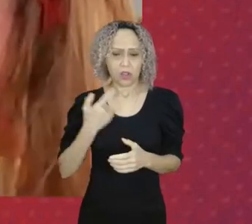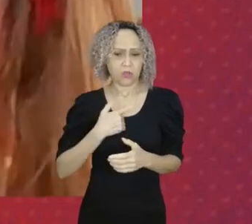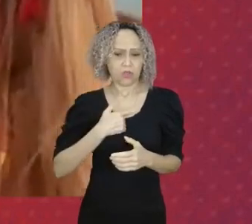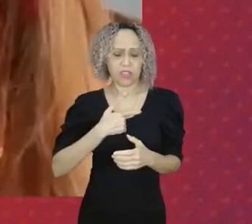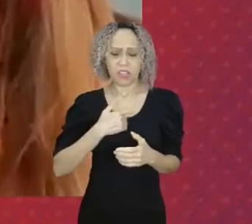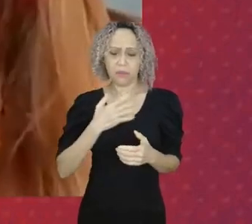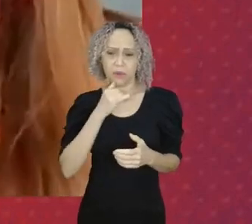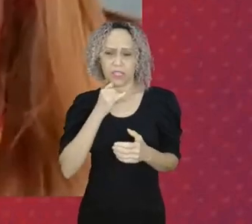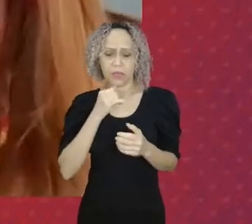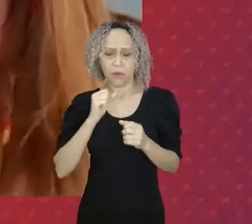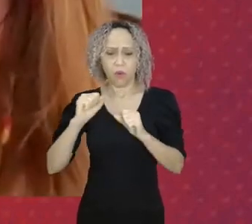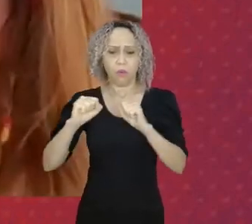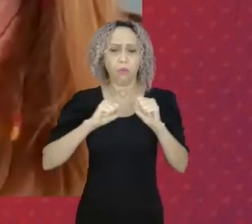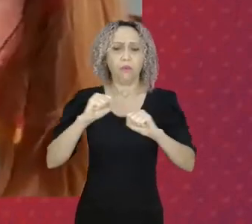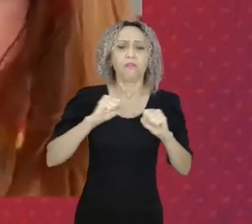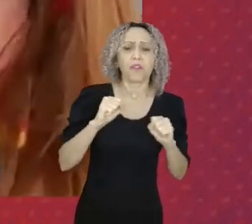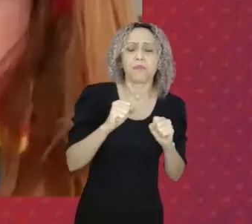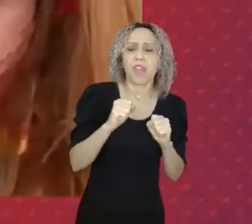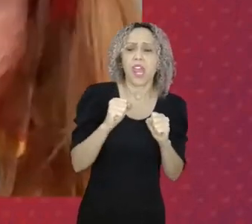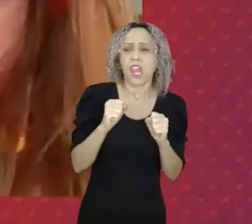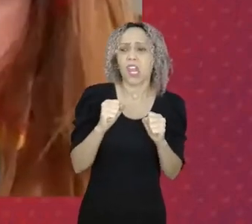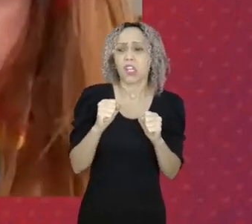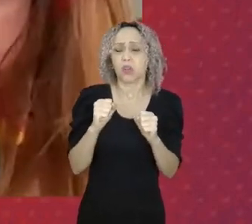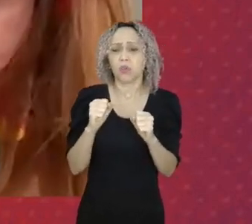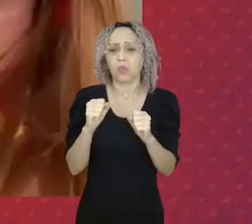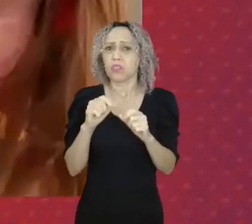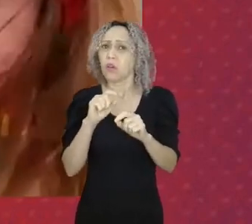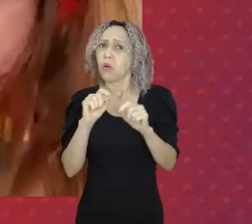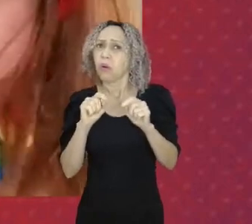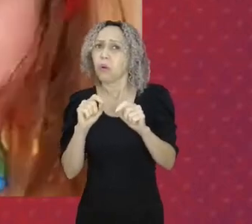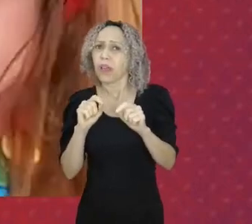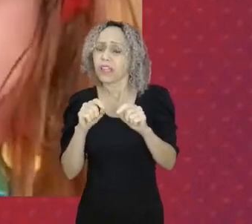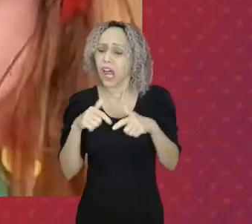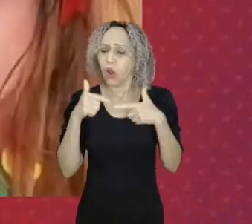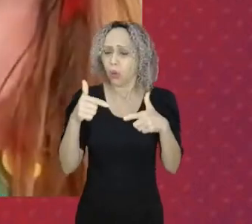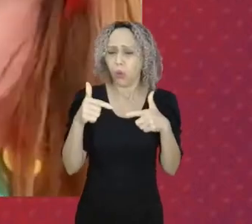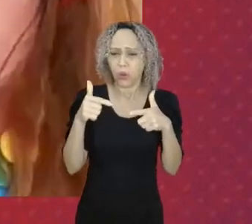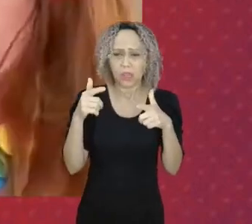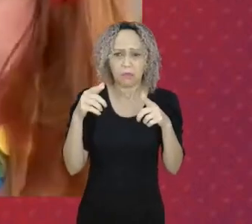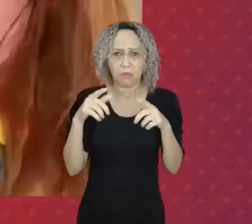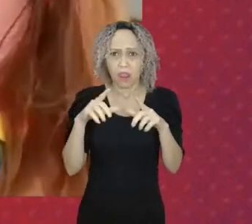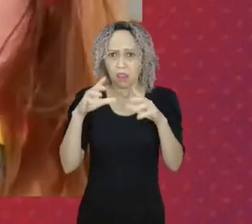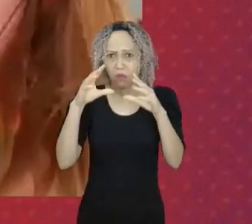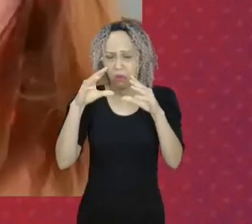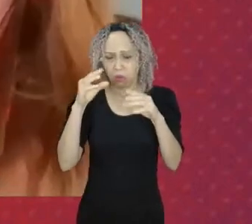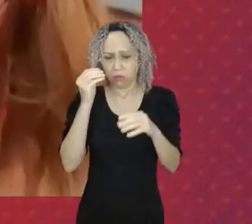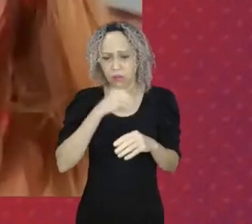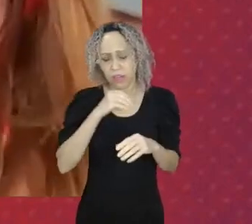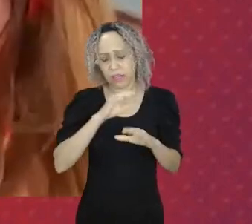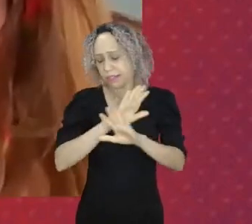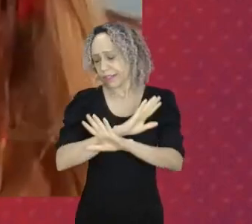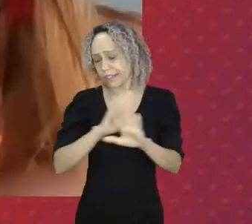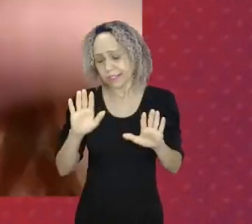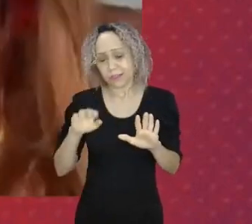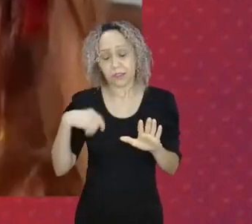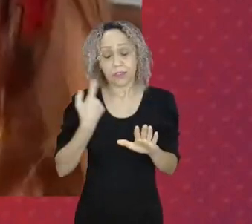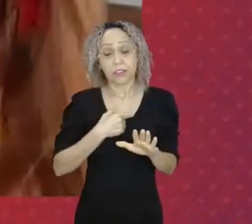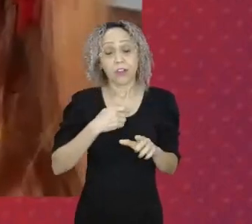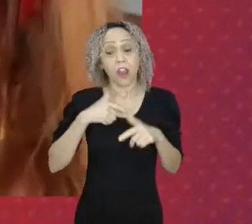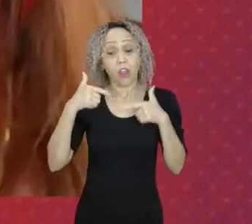fortalecer, né, essa identidade, porque a partir do momento que nós nos reconhecemos nesse campo, no caso de mulheres trans